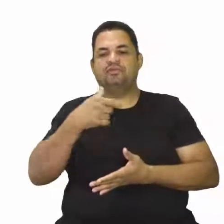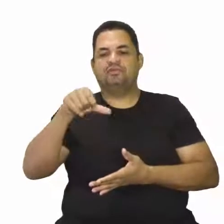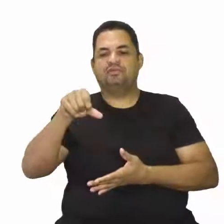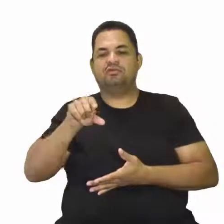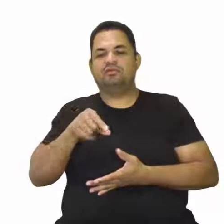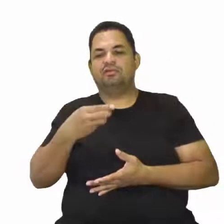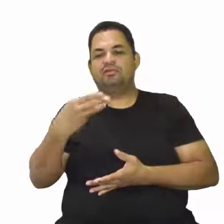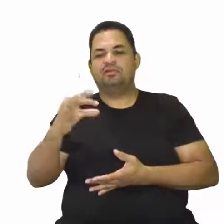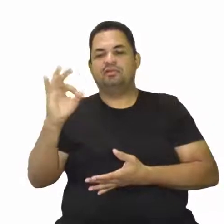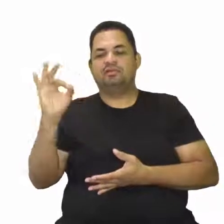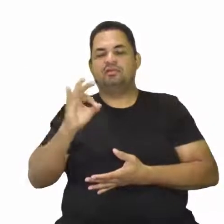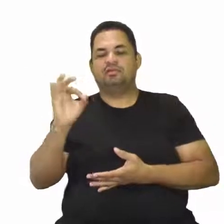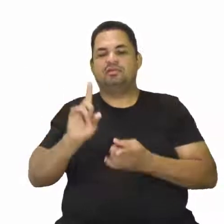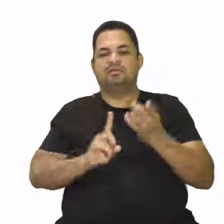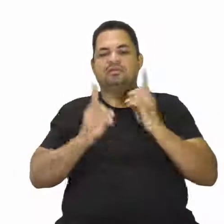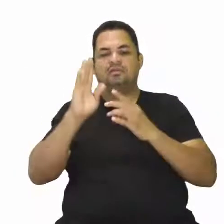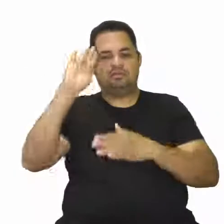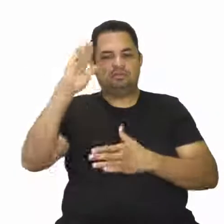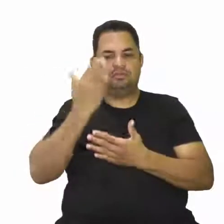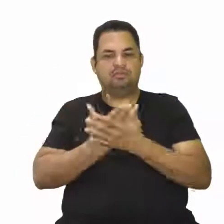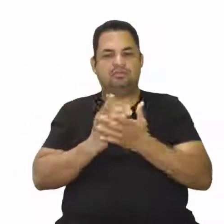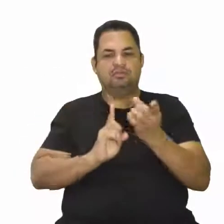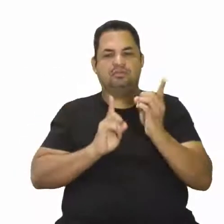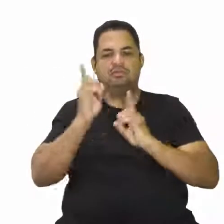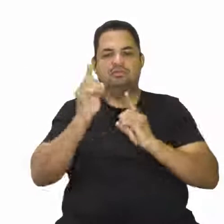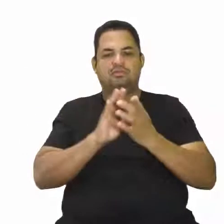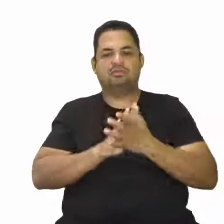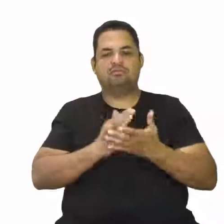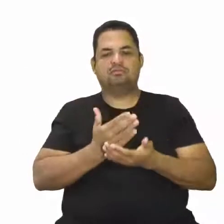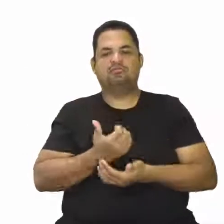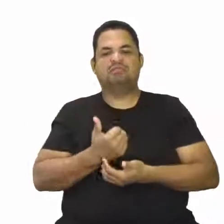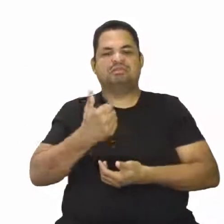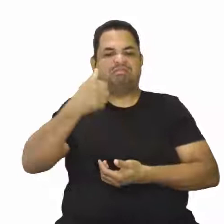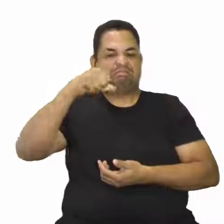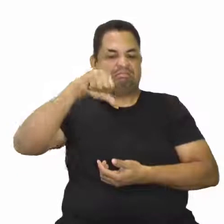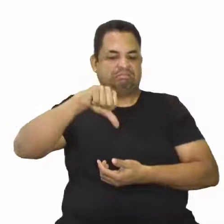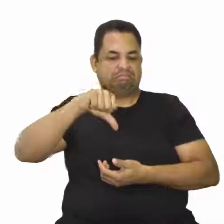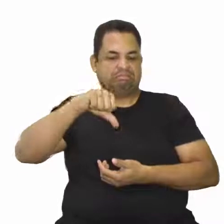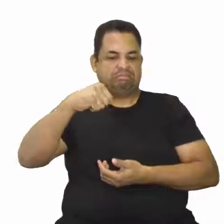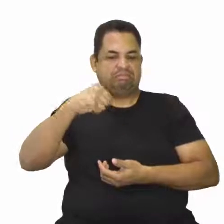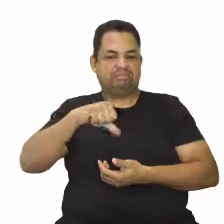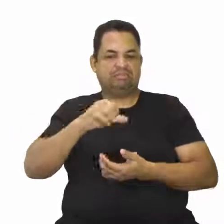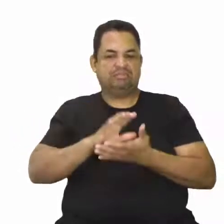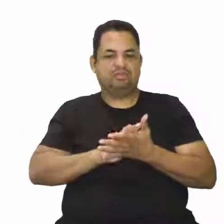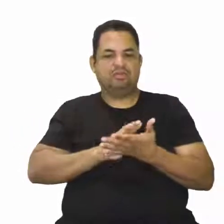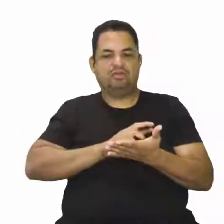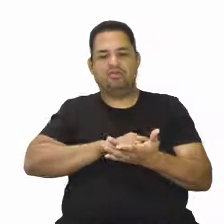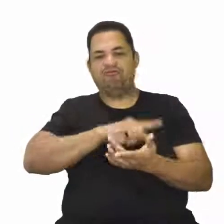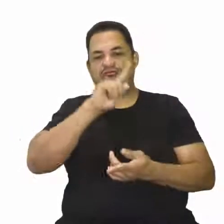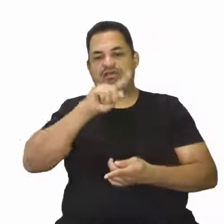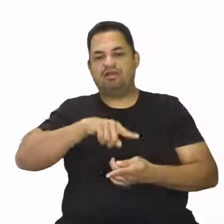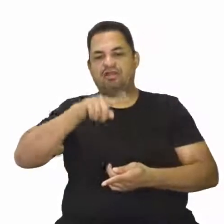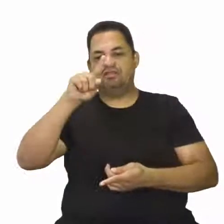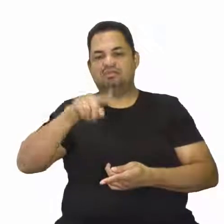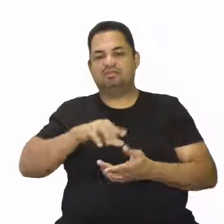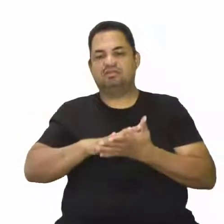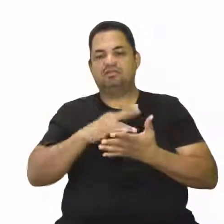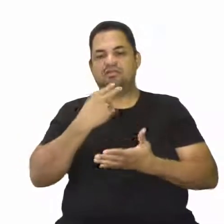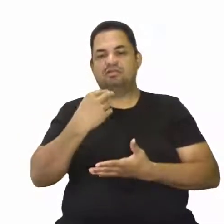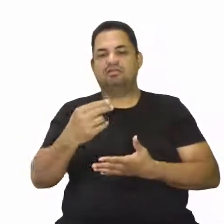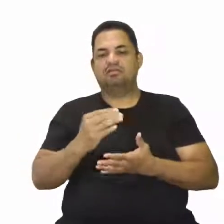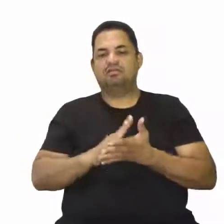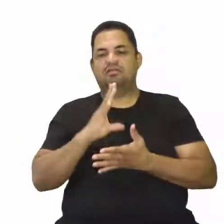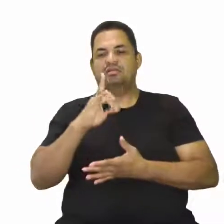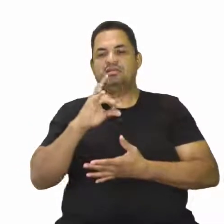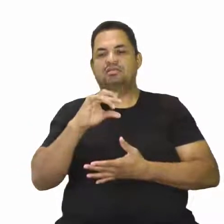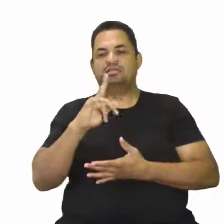29,3% dos chilenos creem que o Chile tem a pior variação da língua castelhana. Acho que não,